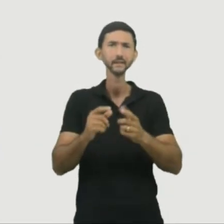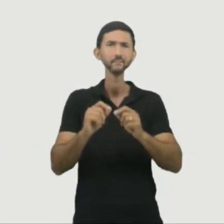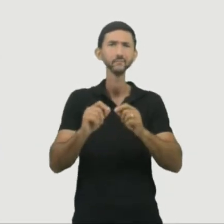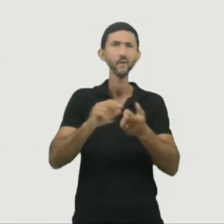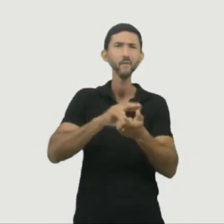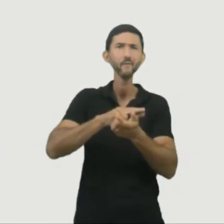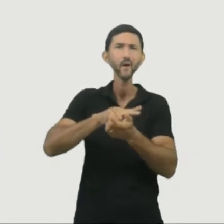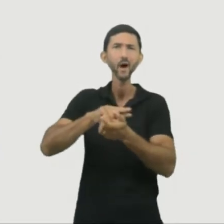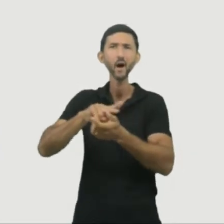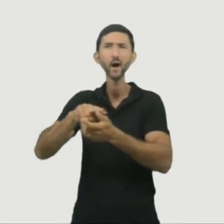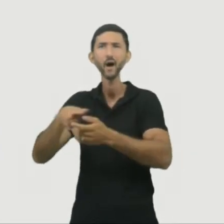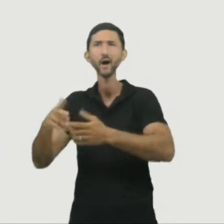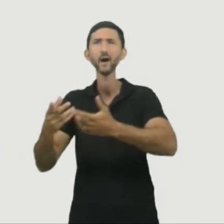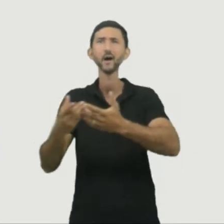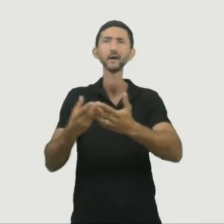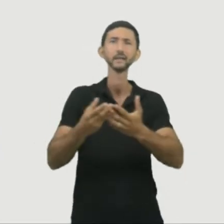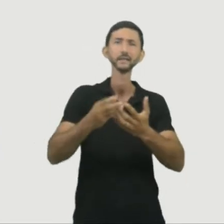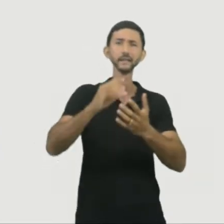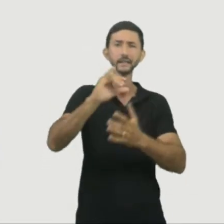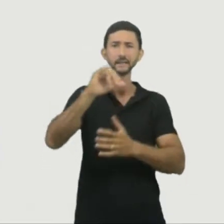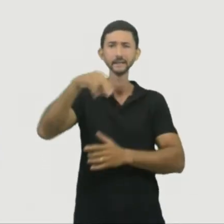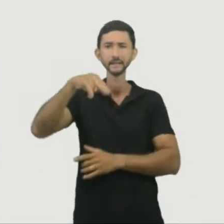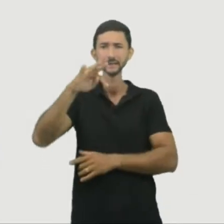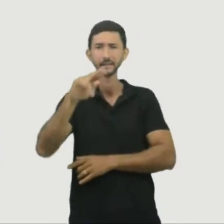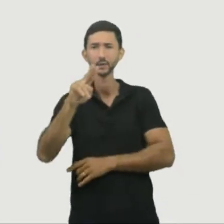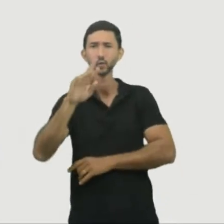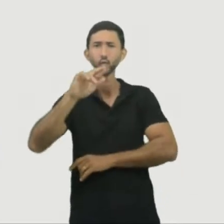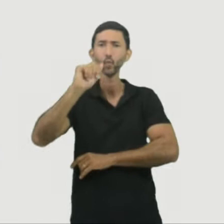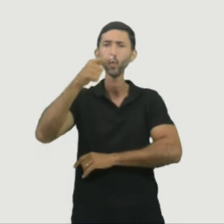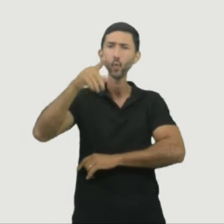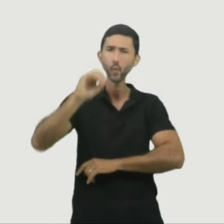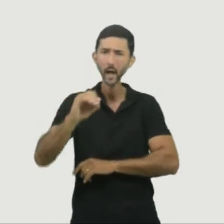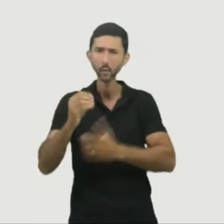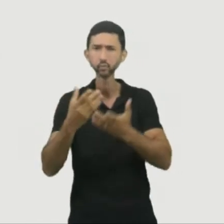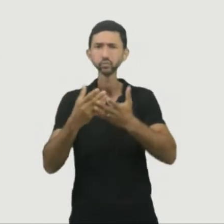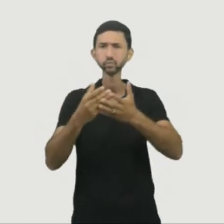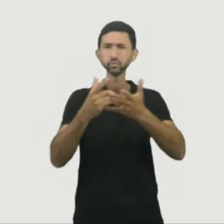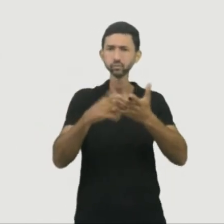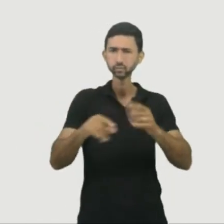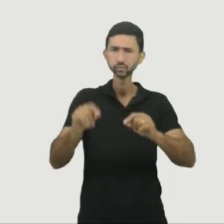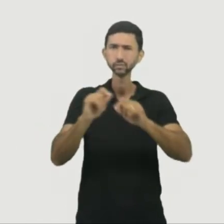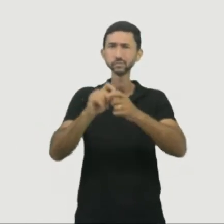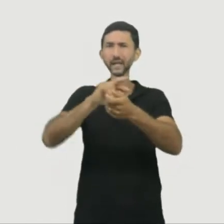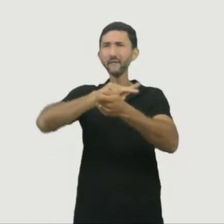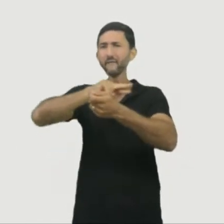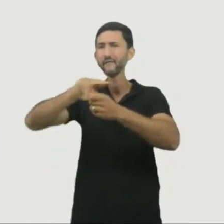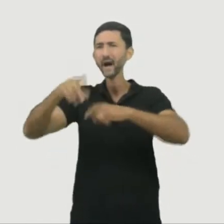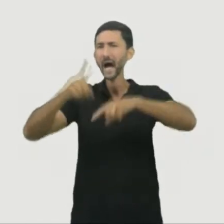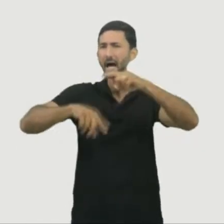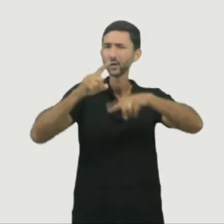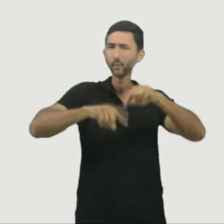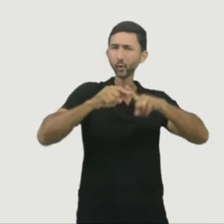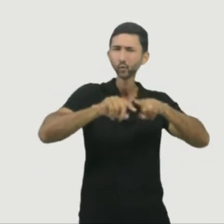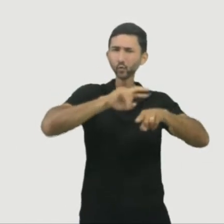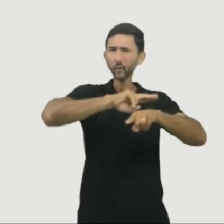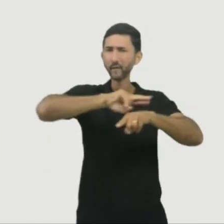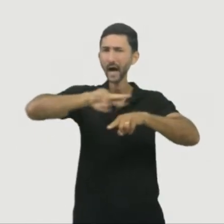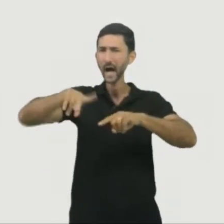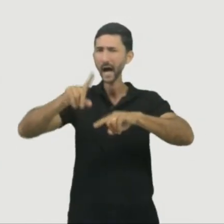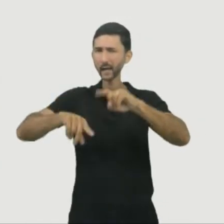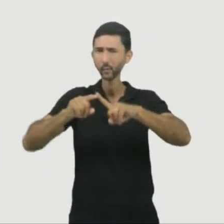algodão, cinturão do leite, cinturão do milho, cinturão do trigo, cinturão industrial, cinturão